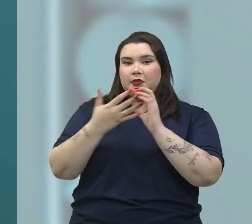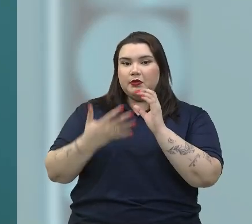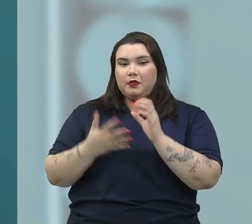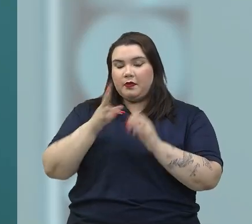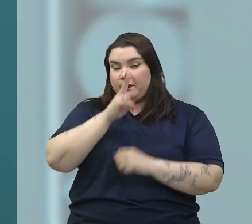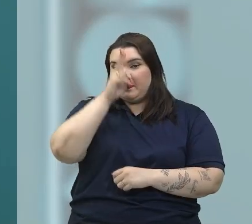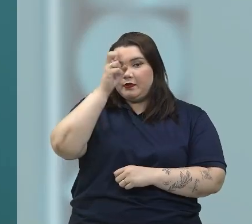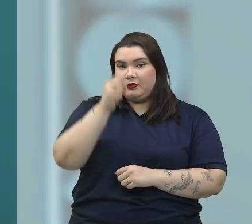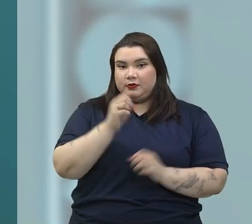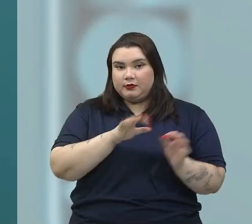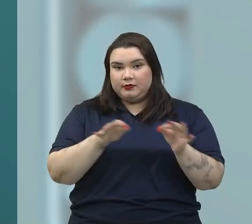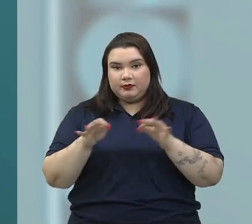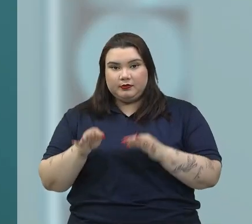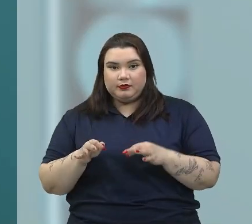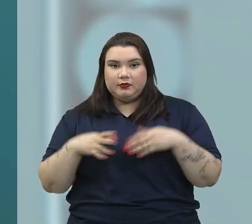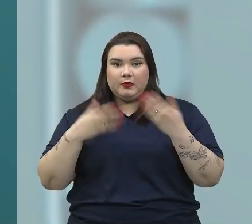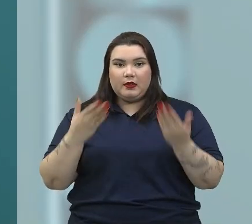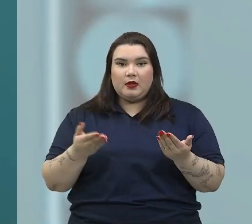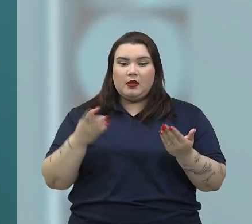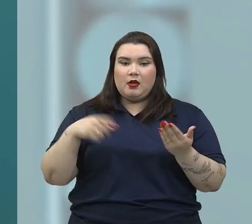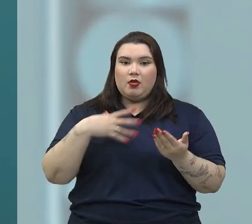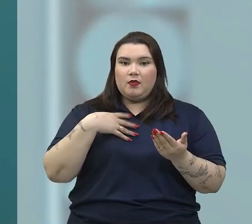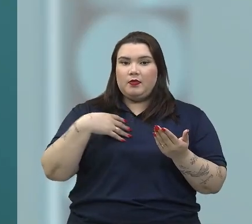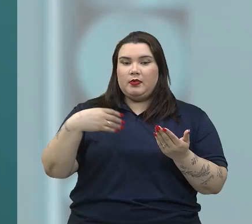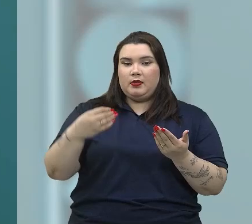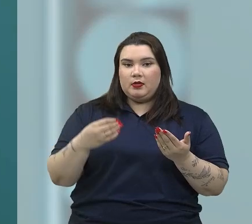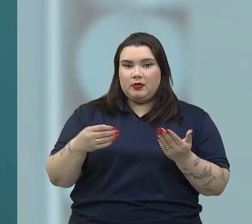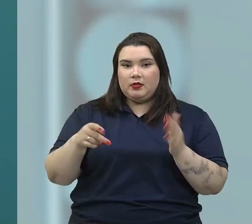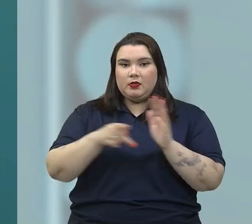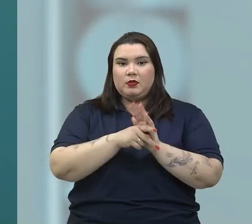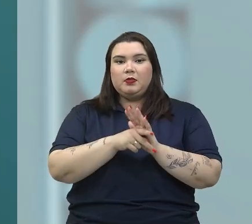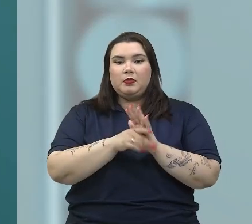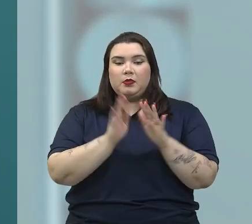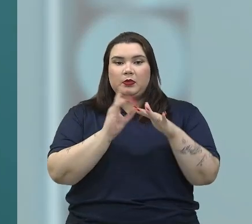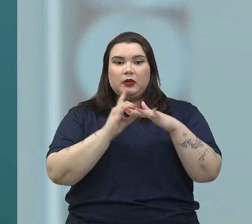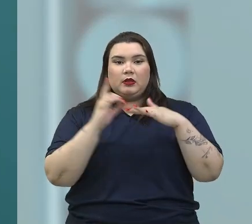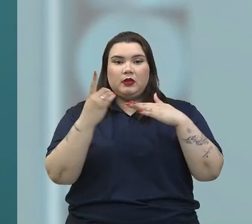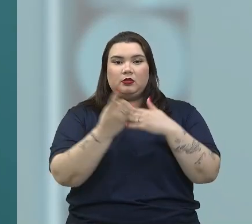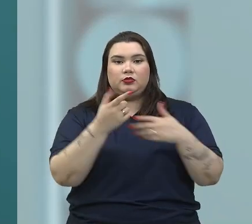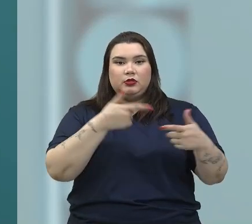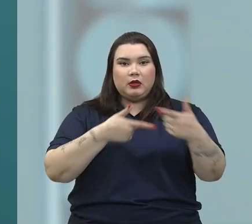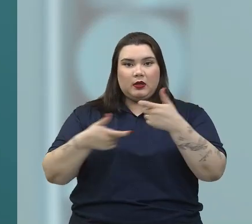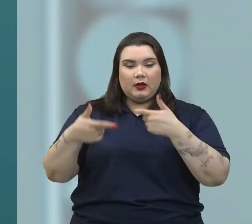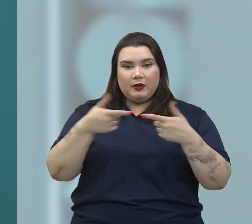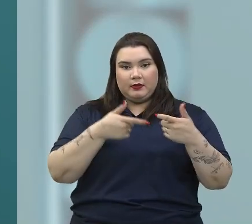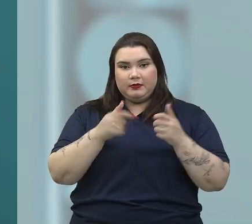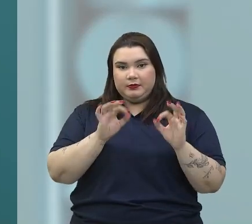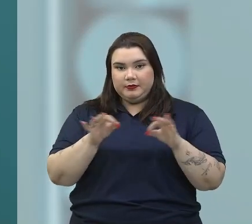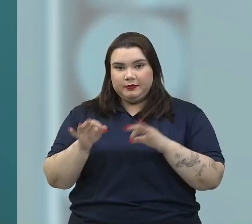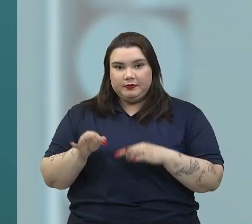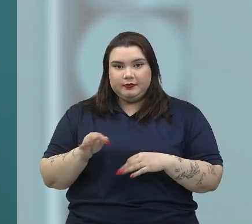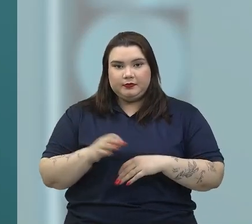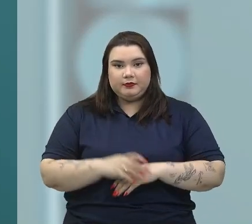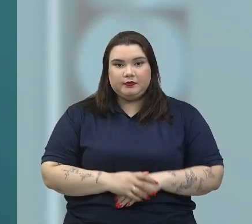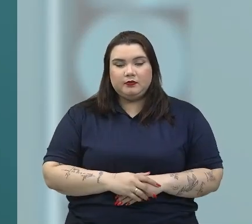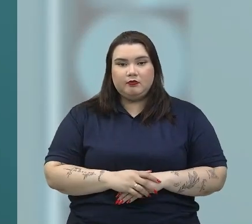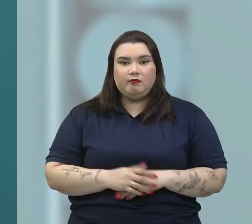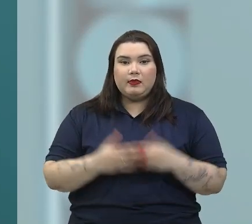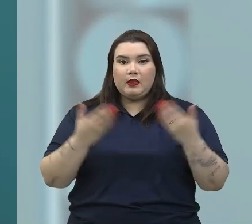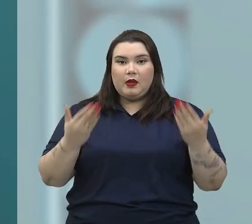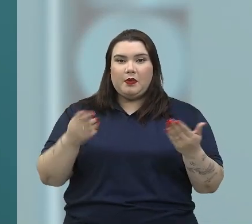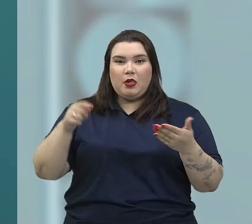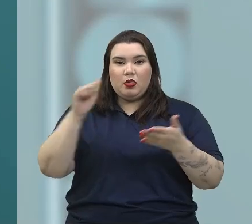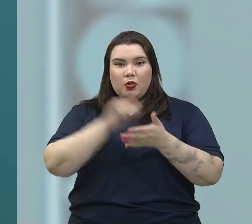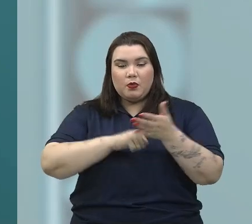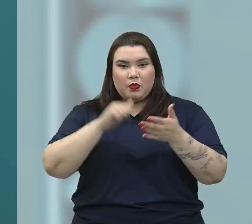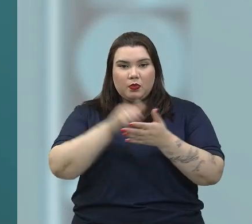forte, tanto que elas eram filhas do deus da guerra, não é? E aí o que acontece? Nessa questão da luta,